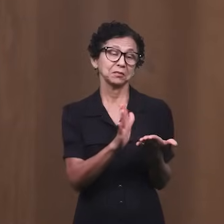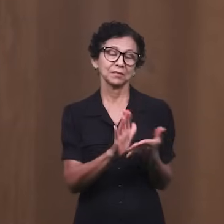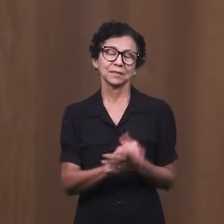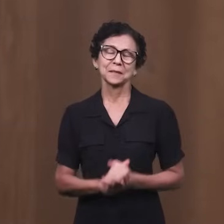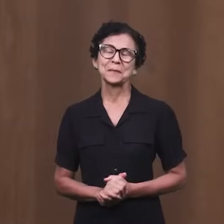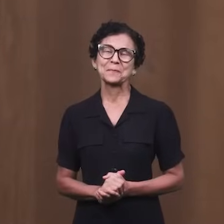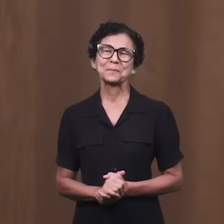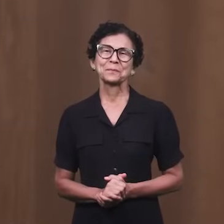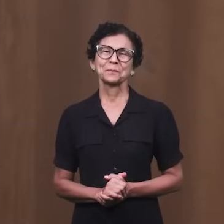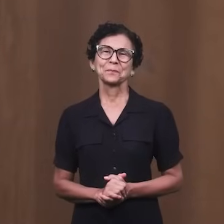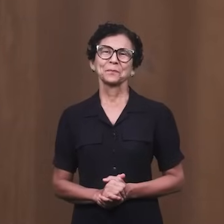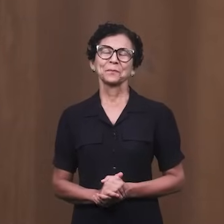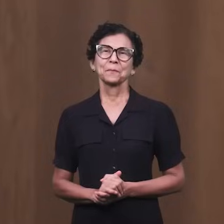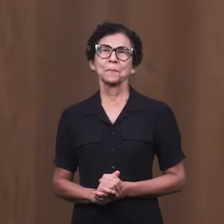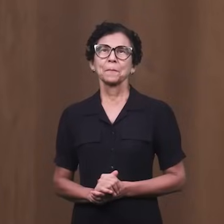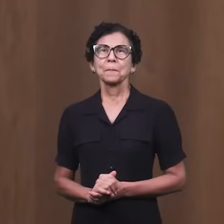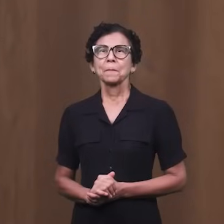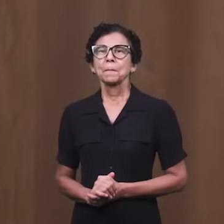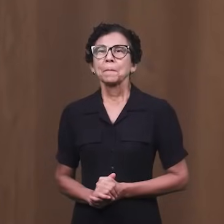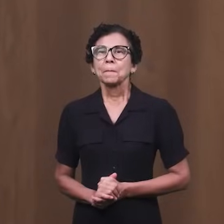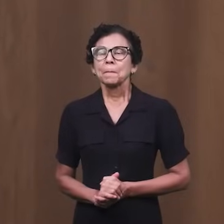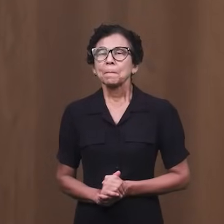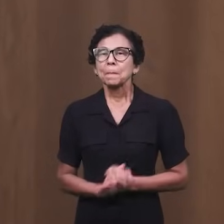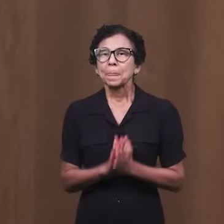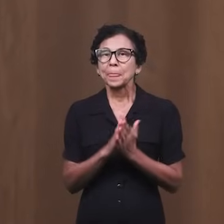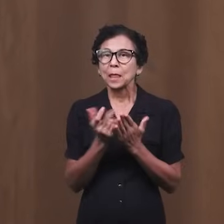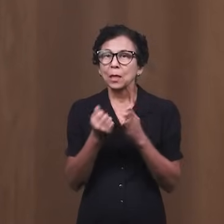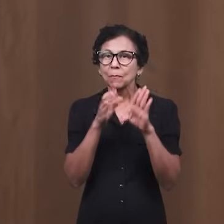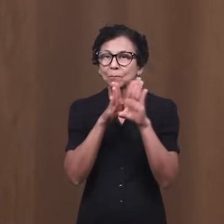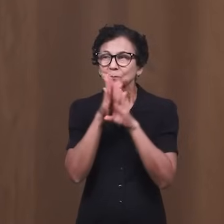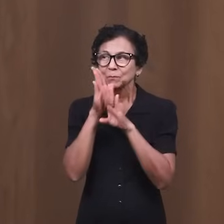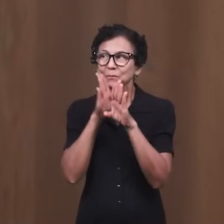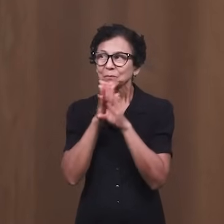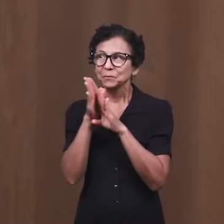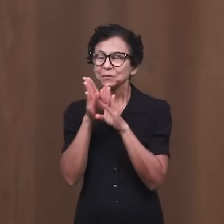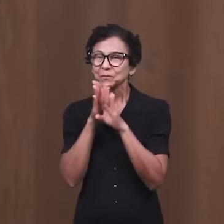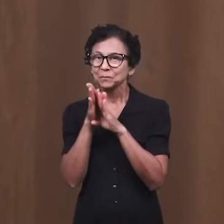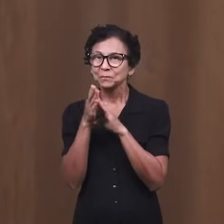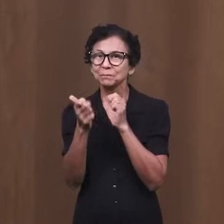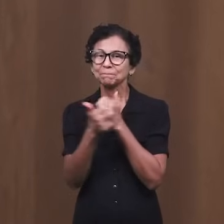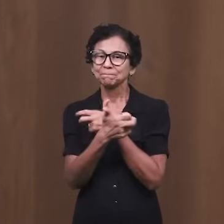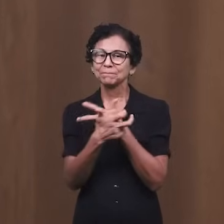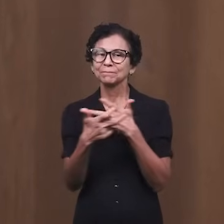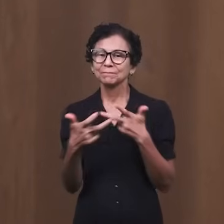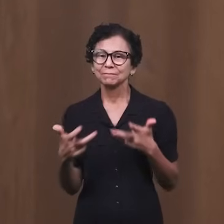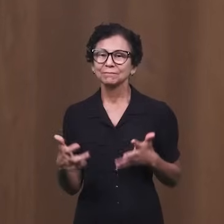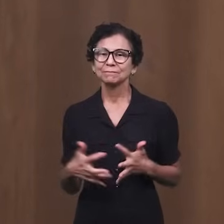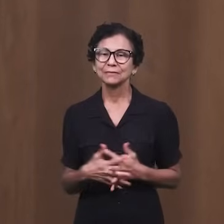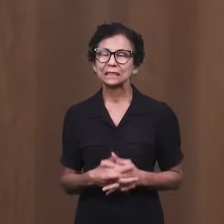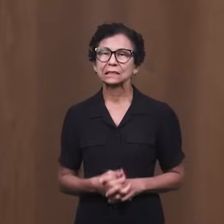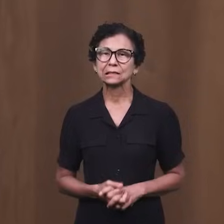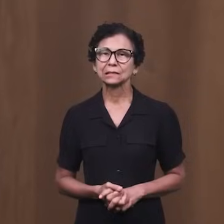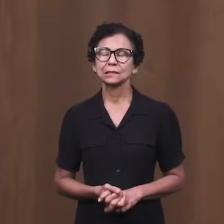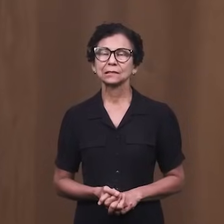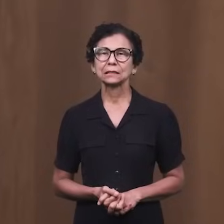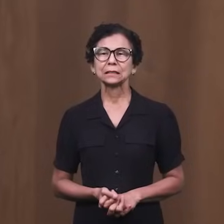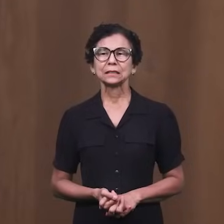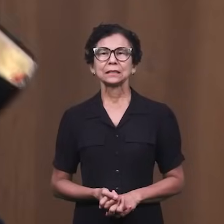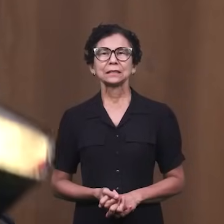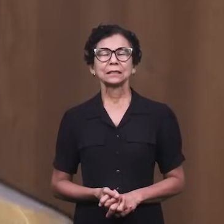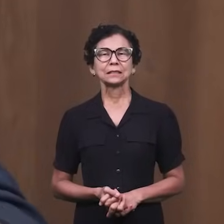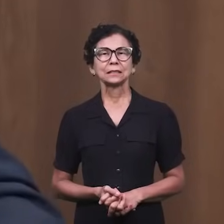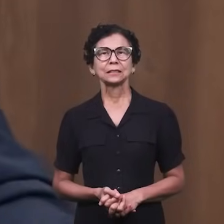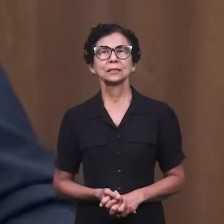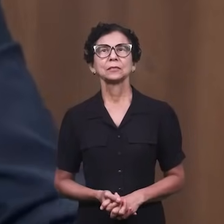Você pode ler a palavra da vida e ela vai te orientar em muitos aspectos muitos aspectos